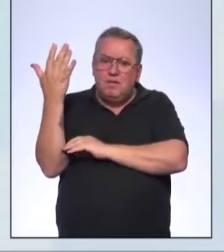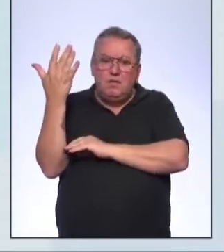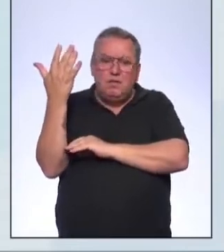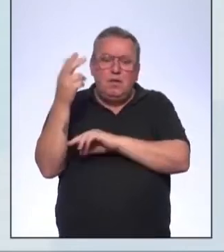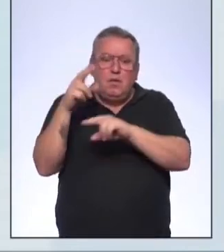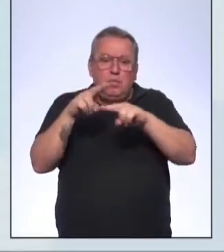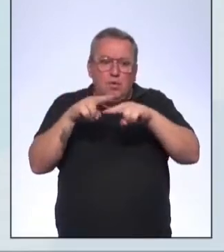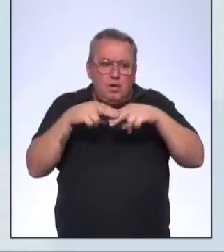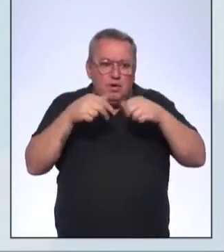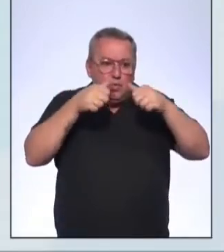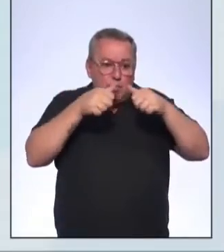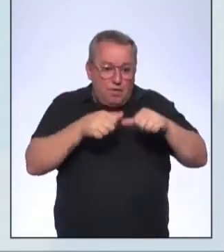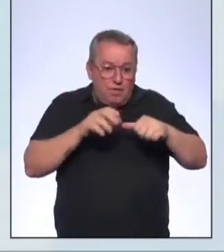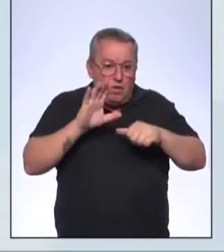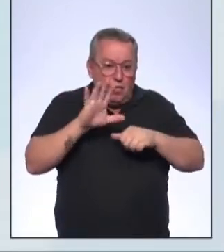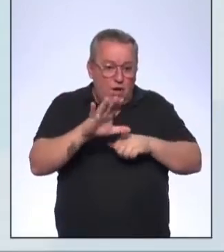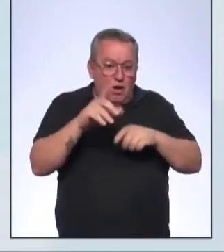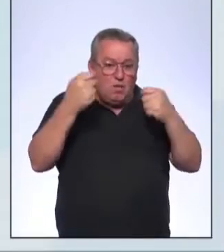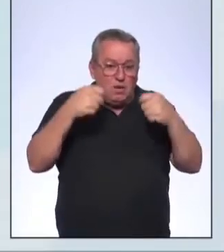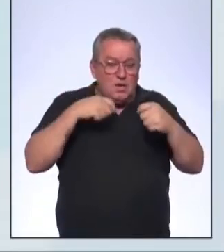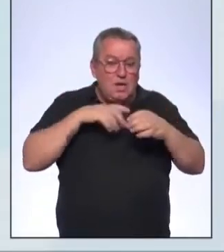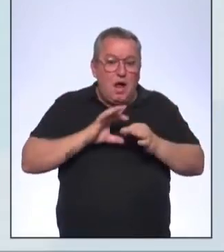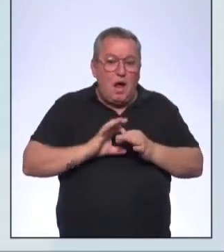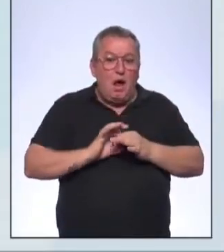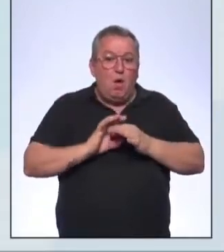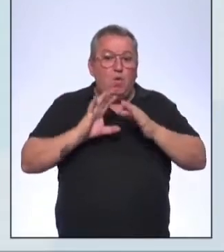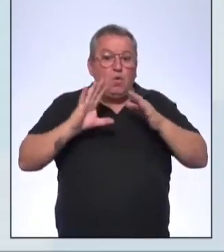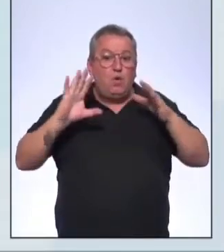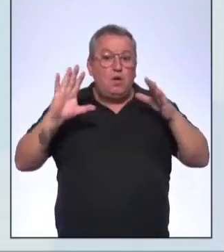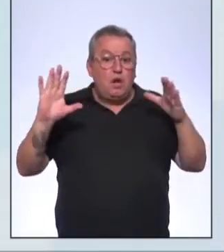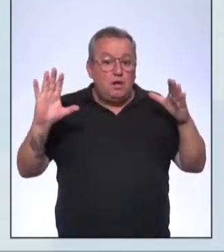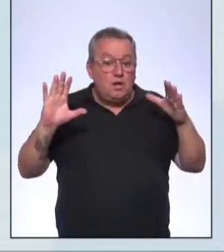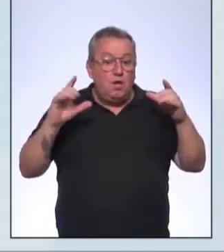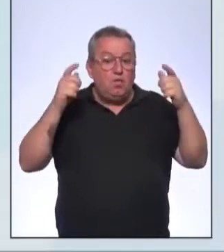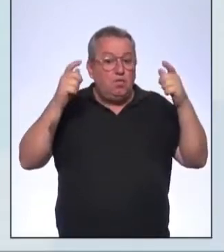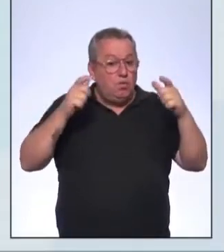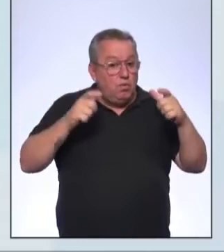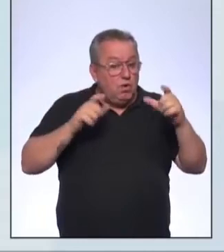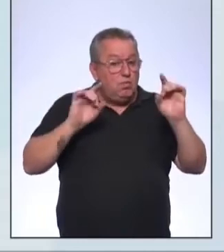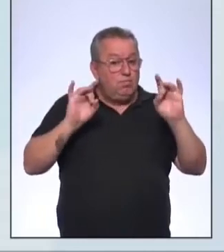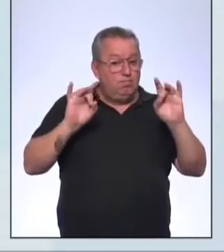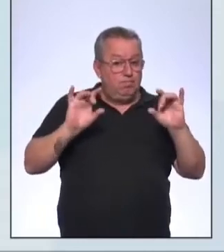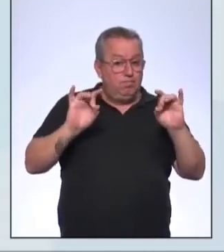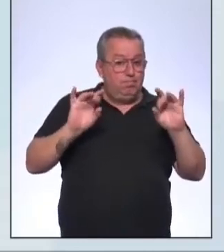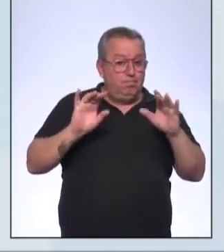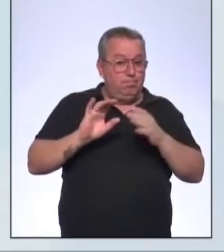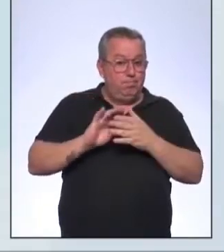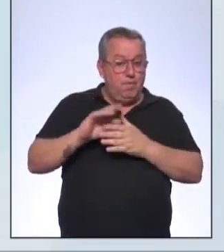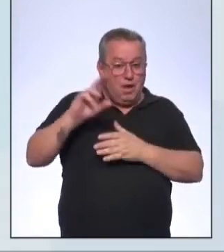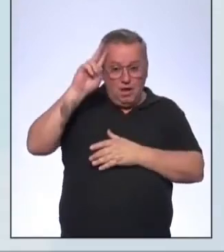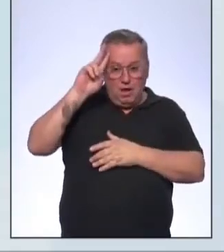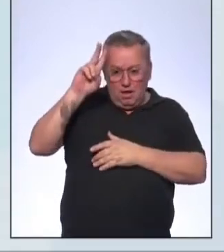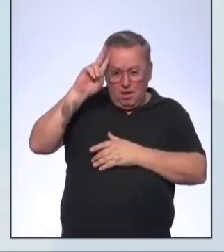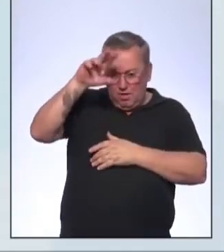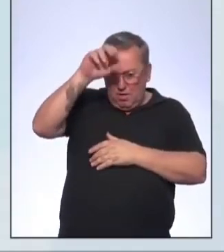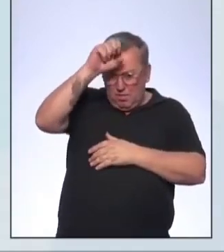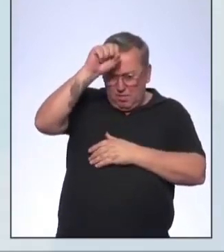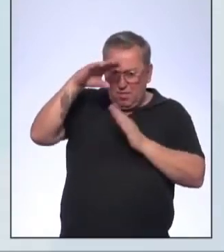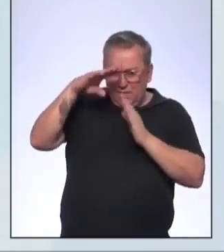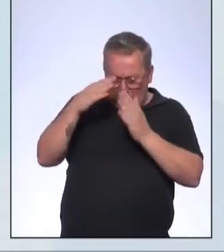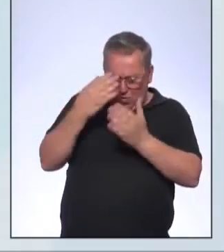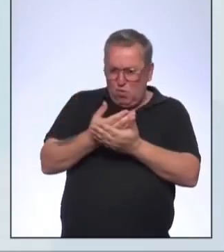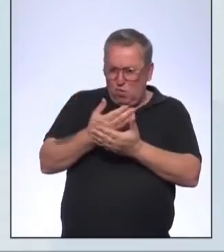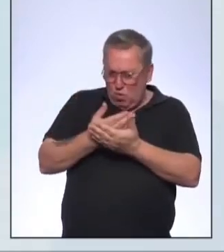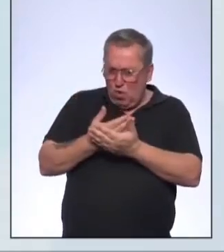para ficarem com ela vocês devem ter autorização de um órgão ambiental responsável E lembra que aprendemos isso na